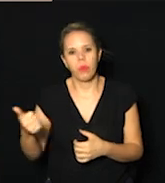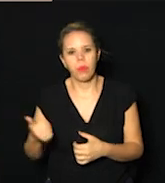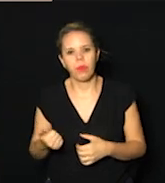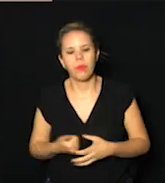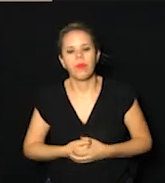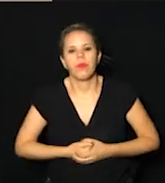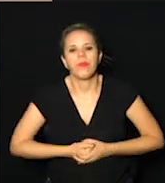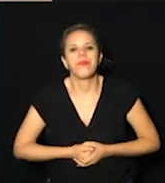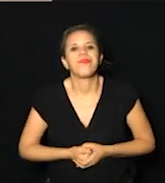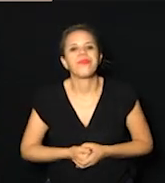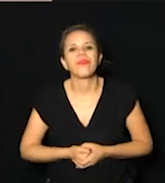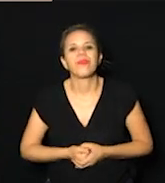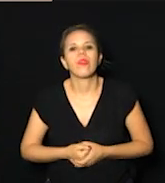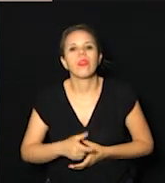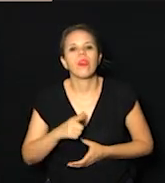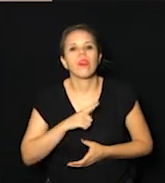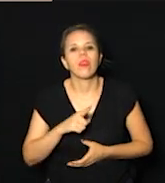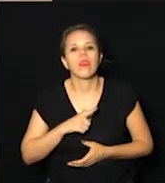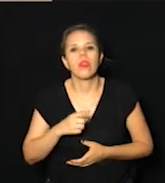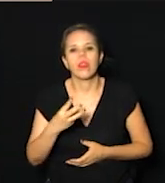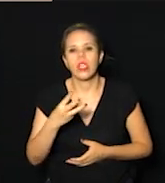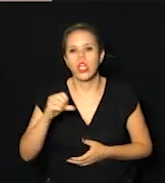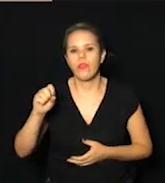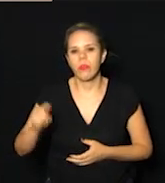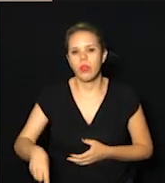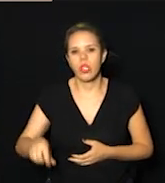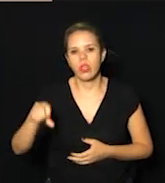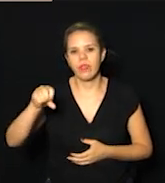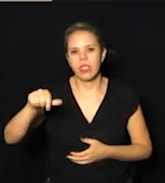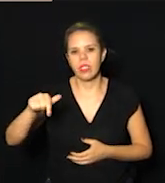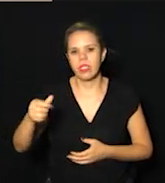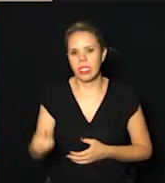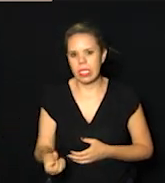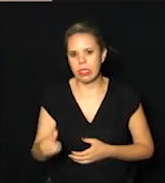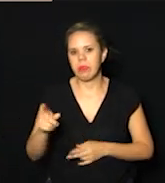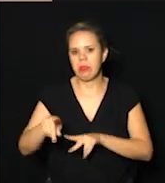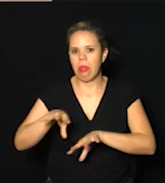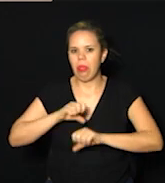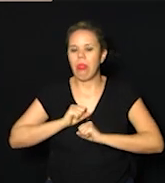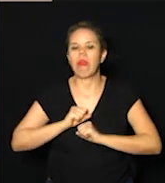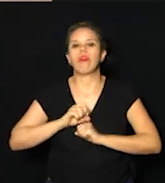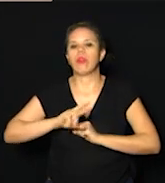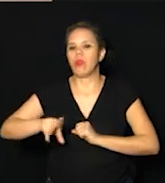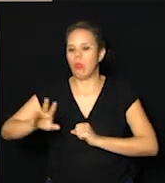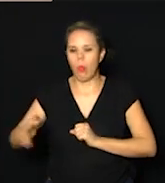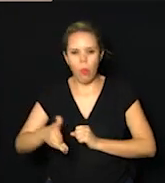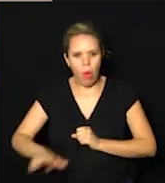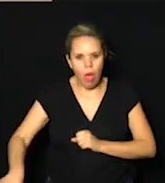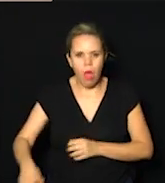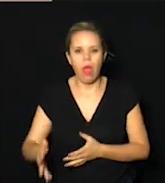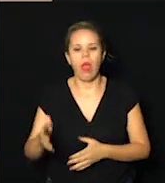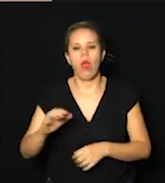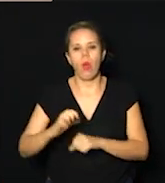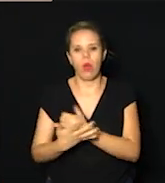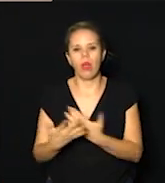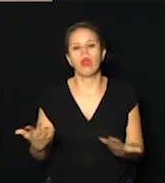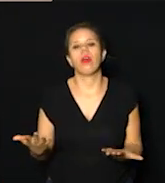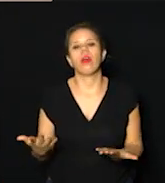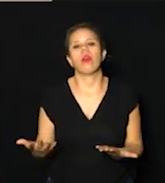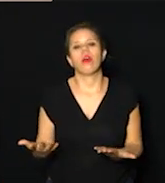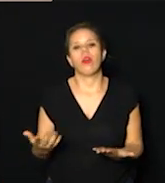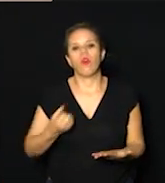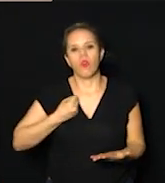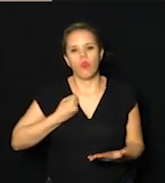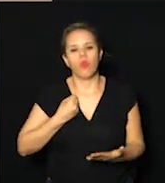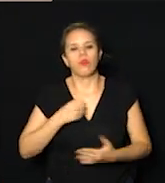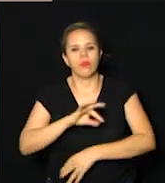como é de praxe. Nós temos aí 39.976 casos descartados. Esses números estão atualizados no